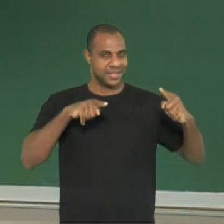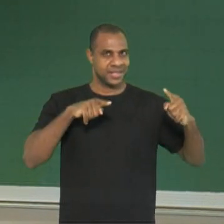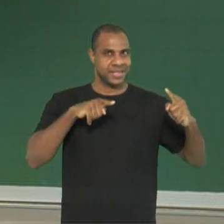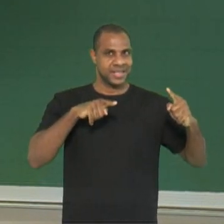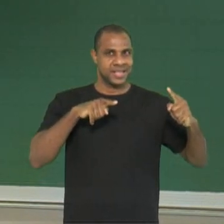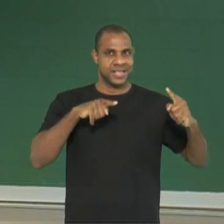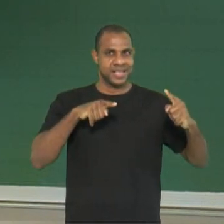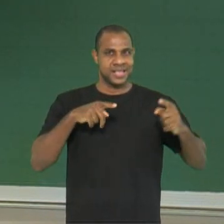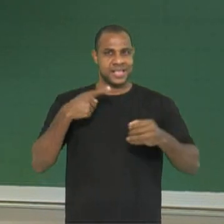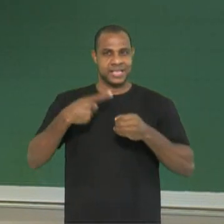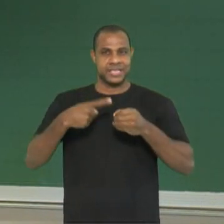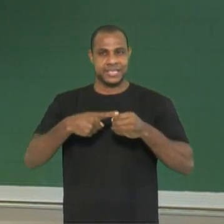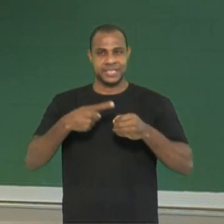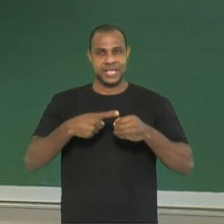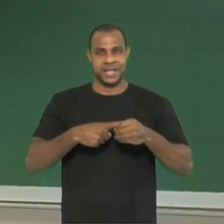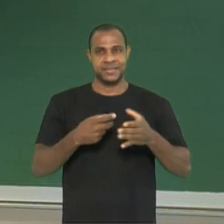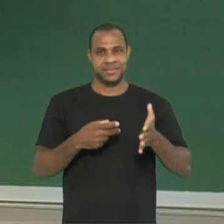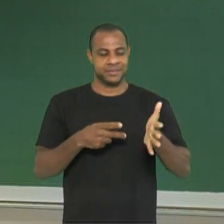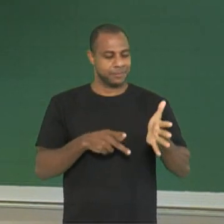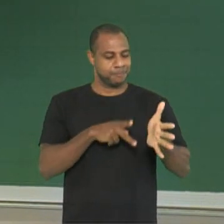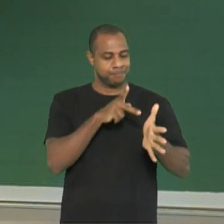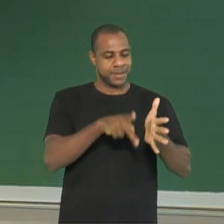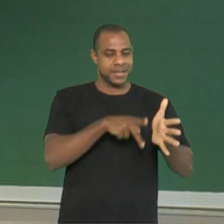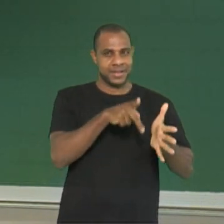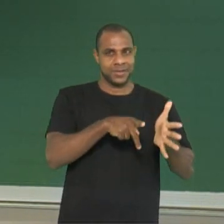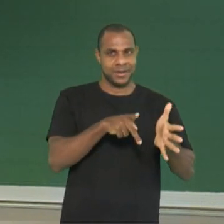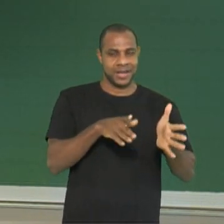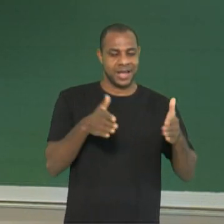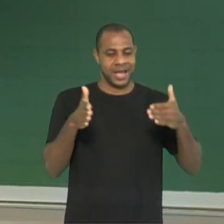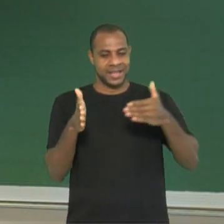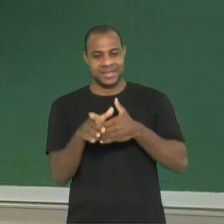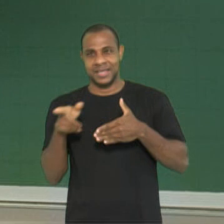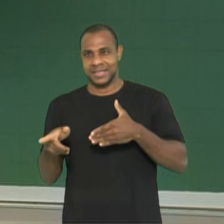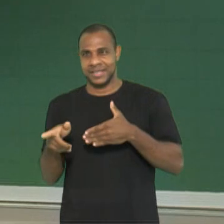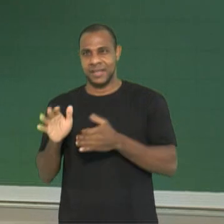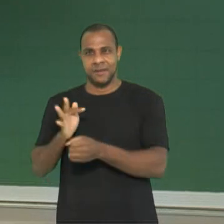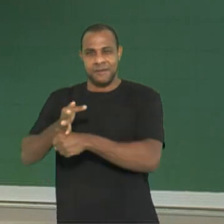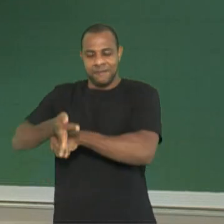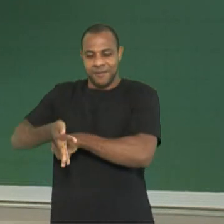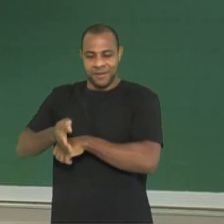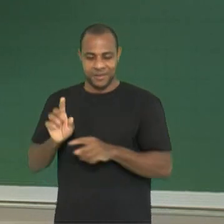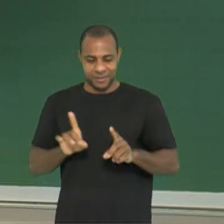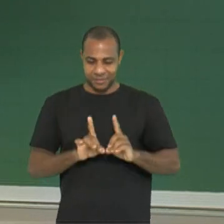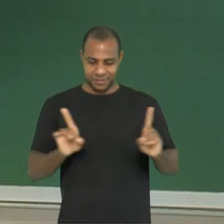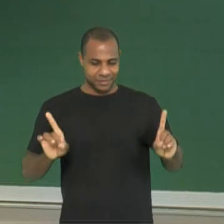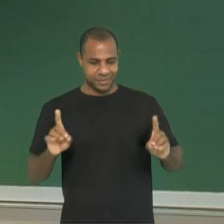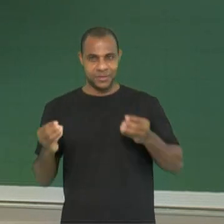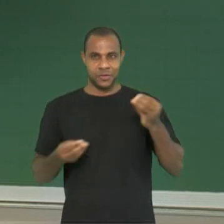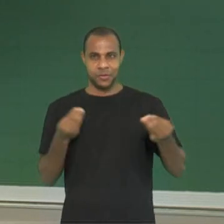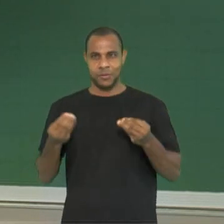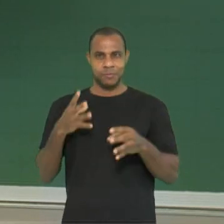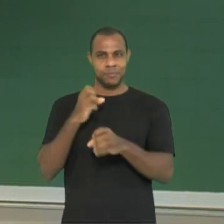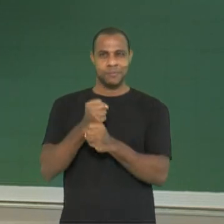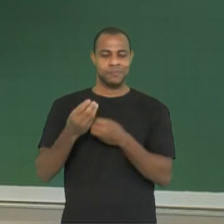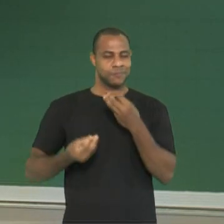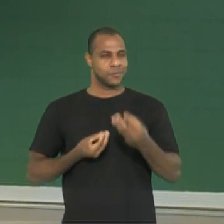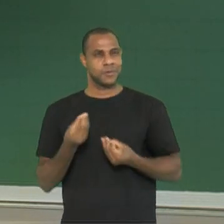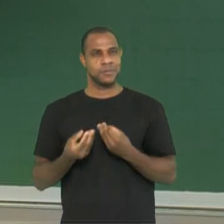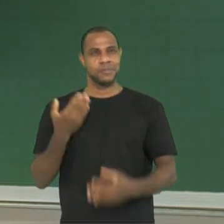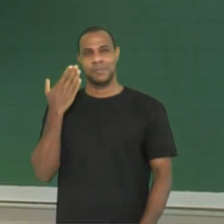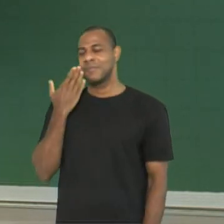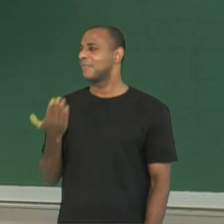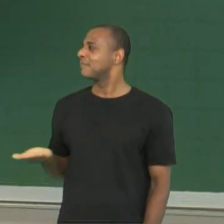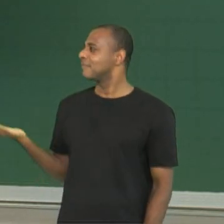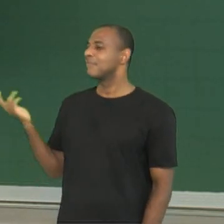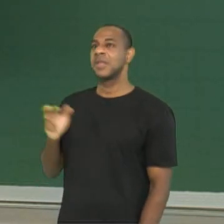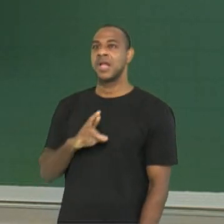cidade de Foz do Iguaçu no mapa cuja escala é de 1 para 7 milhões? Conseguiu chegar a tudo isso? Então aqui na tela vai aparecer para você a